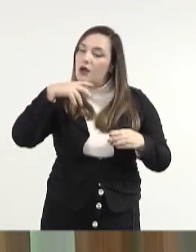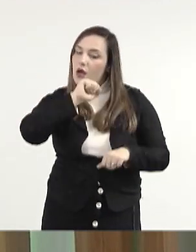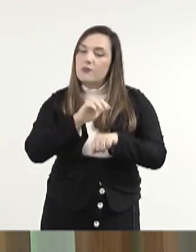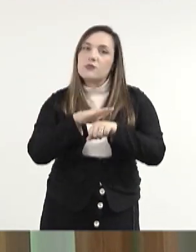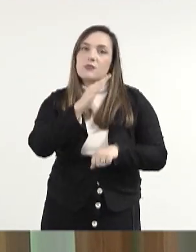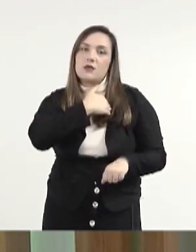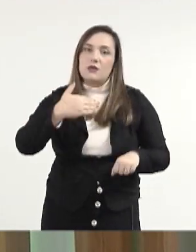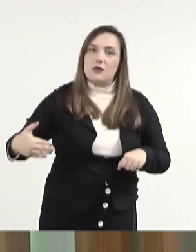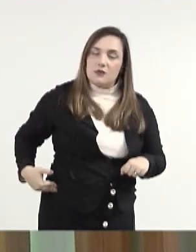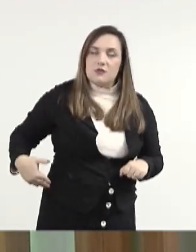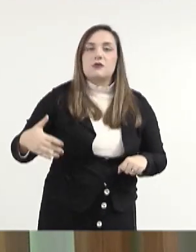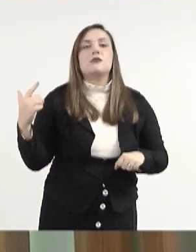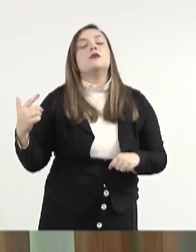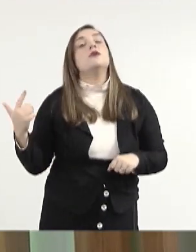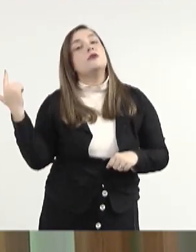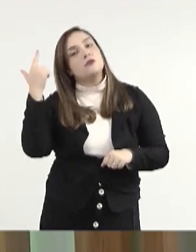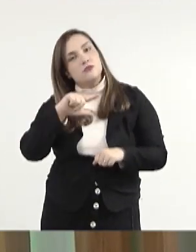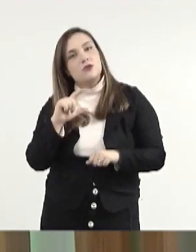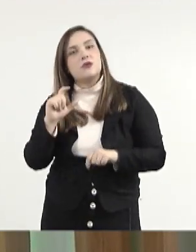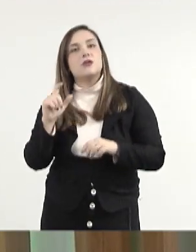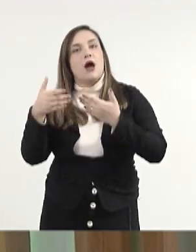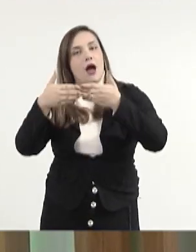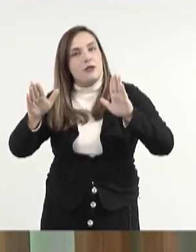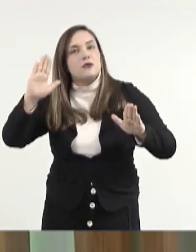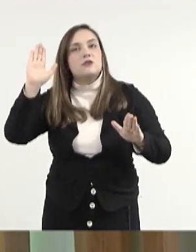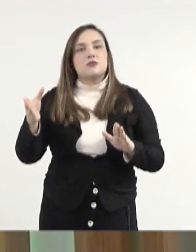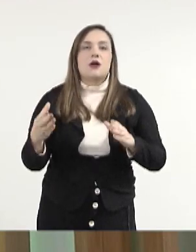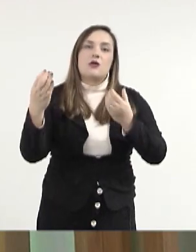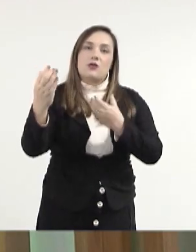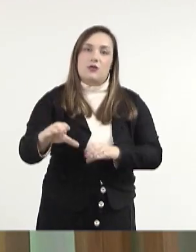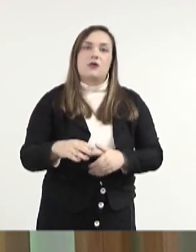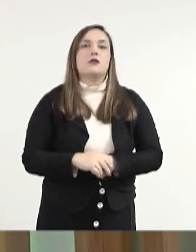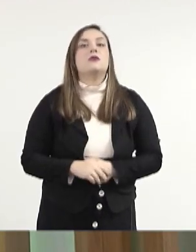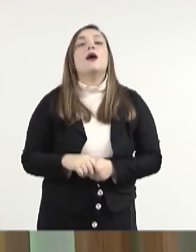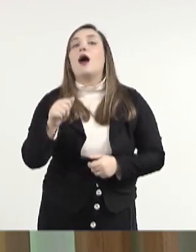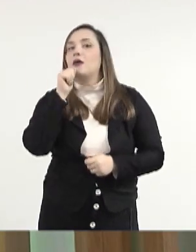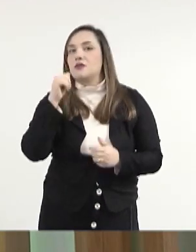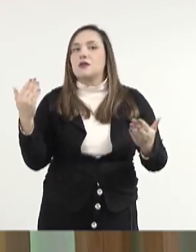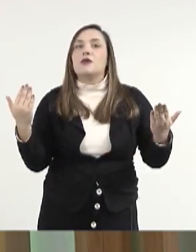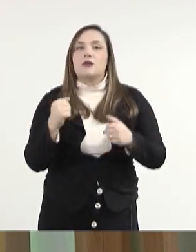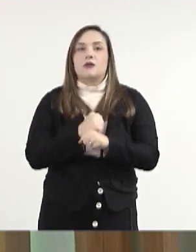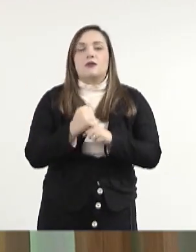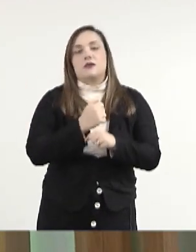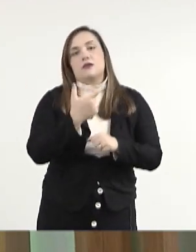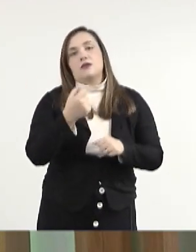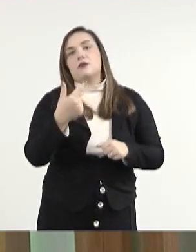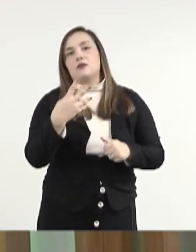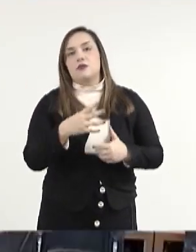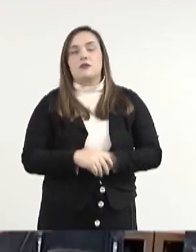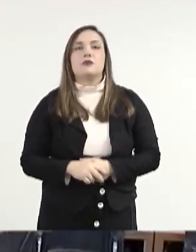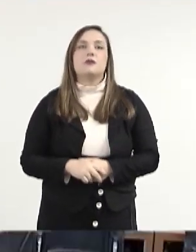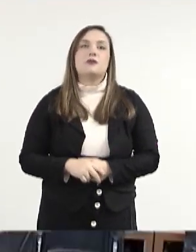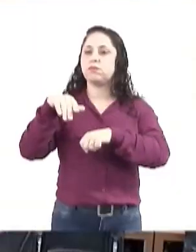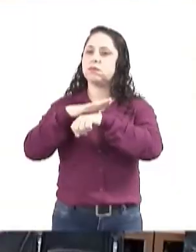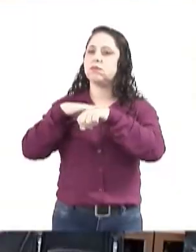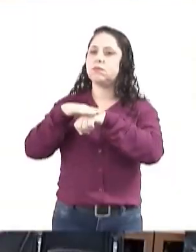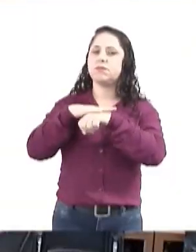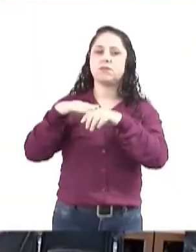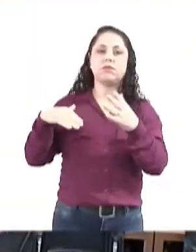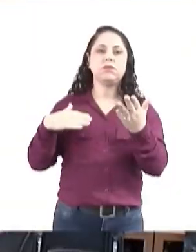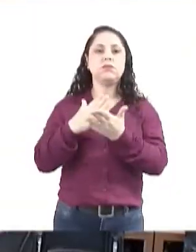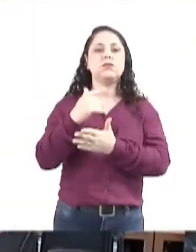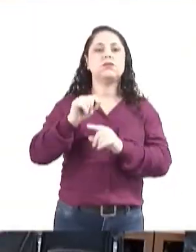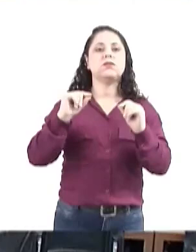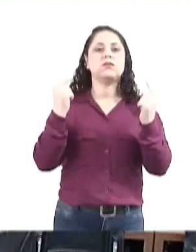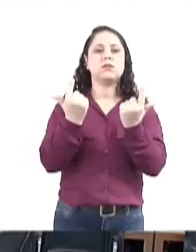ao governo do estado a possibilidade de que esse concurso para a Polícia Civil seja realizado ainda em 2024.